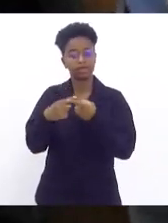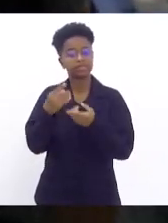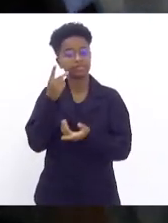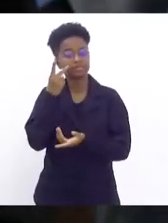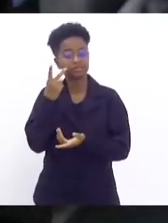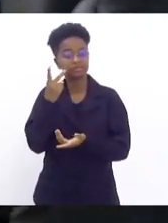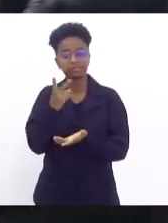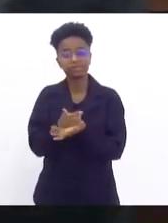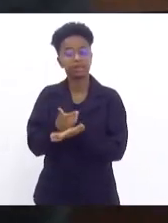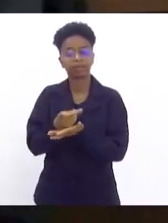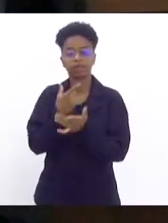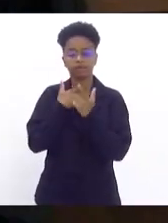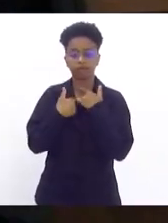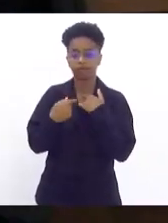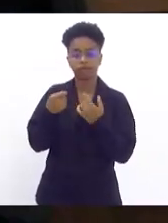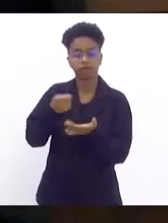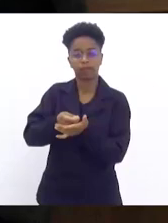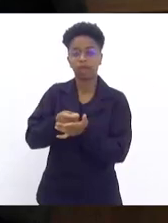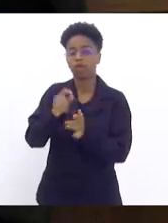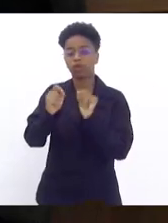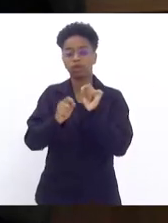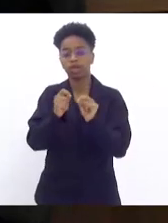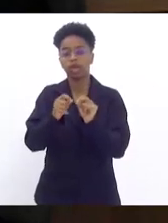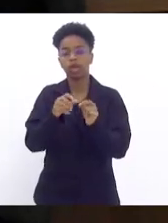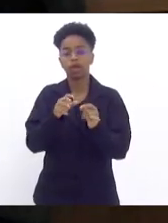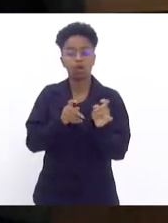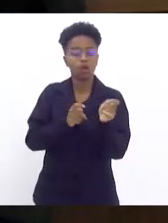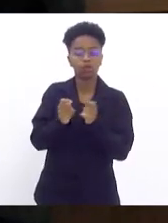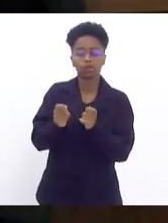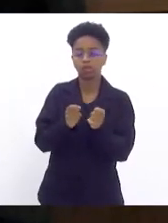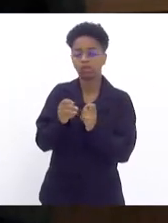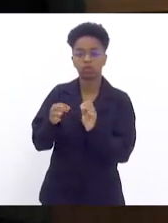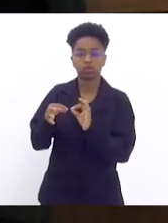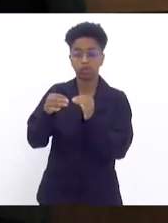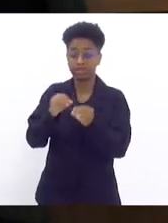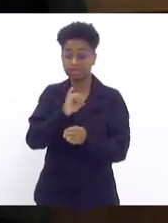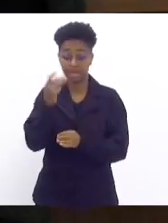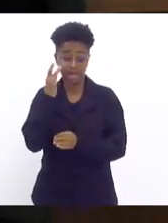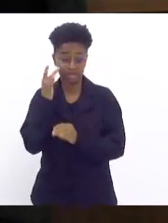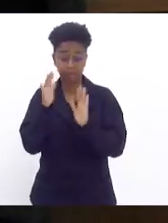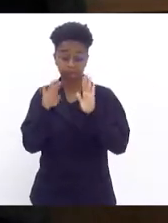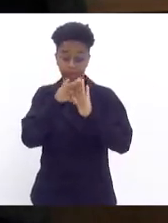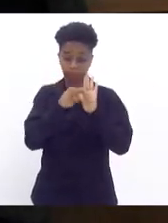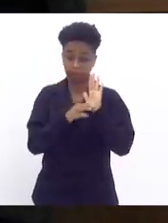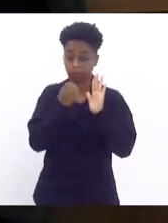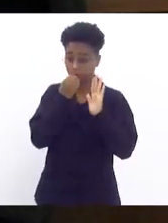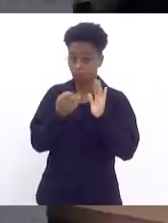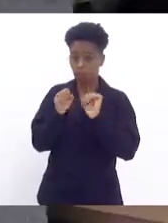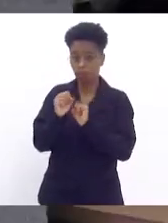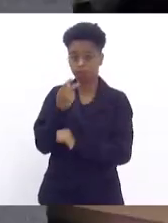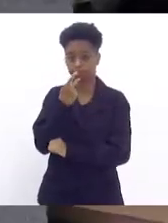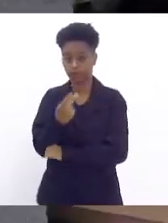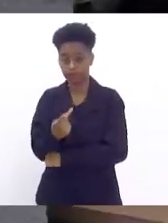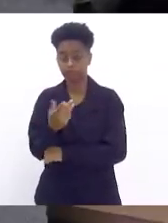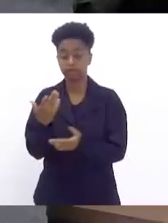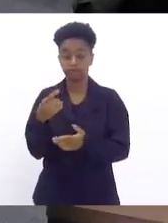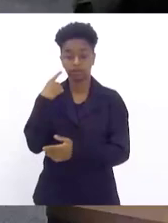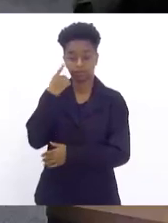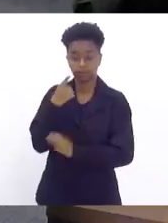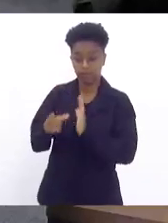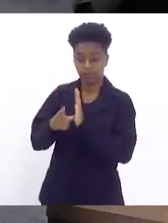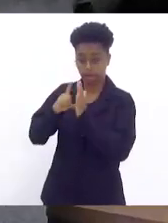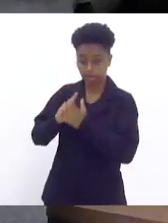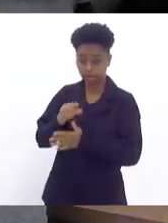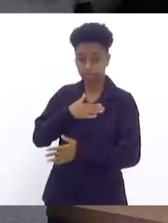tentam impor que são os detentores dos monopólios das virtudes quando eles acham que a pauta é boa podem falar Deputado que me antecedeu